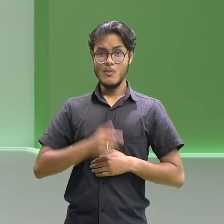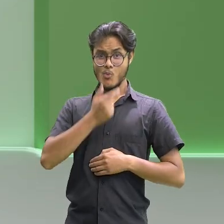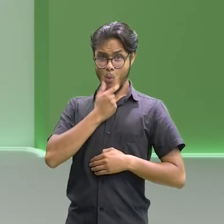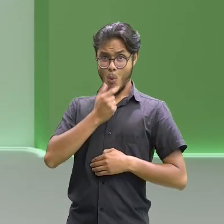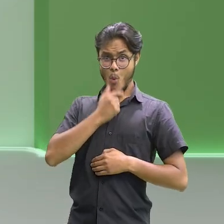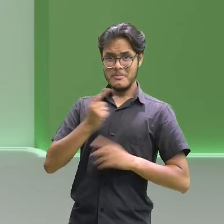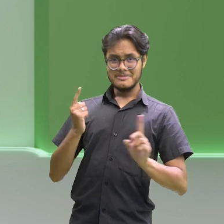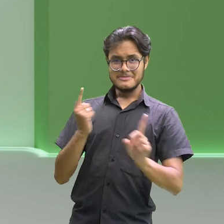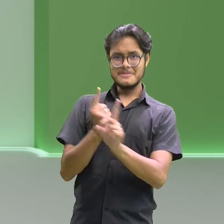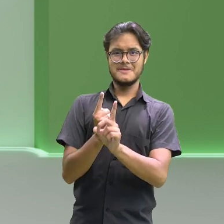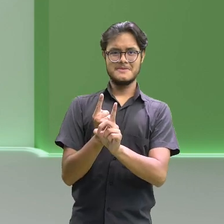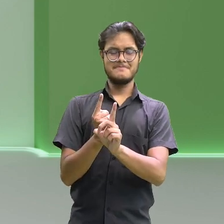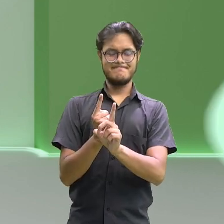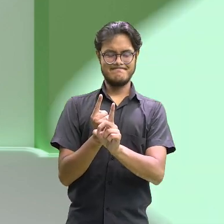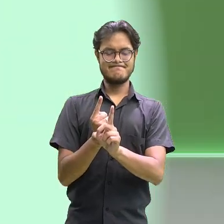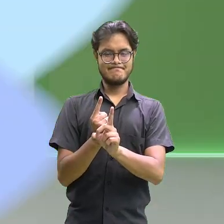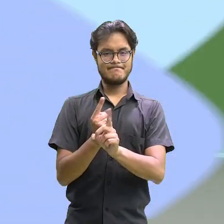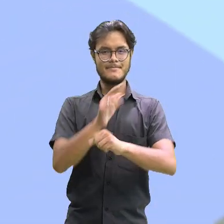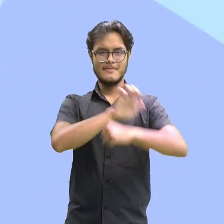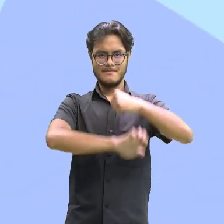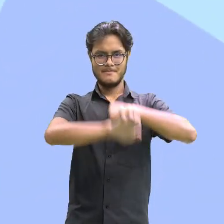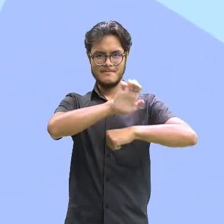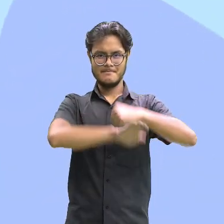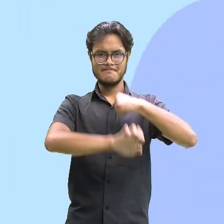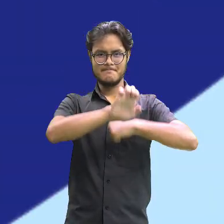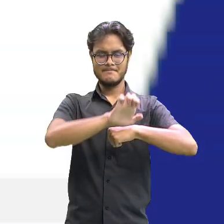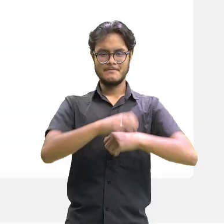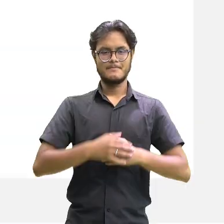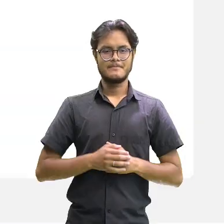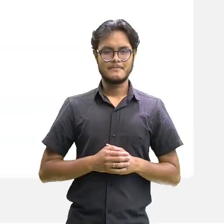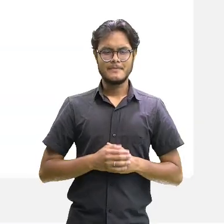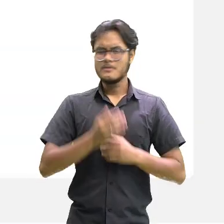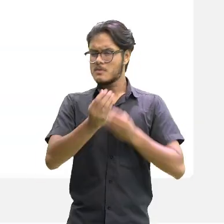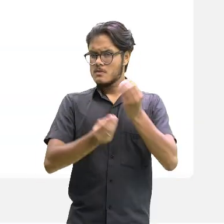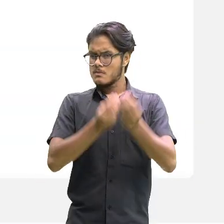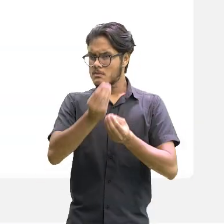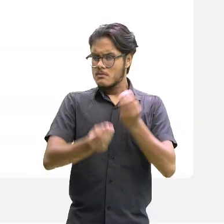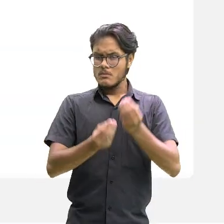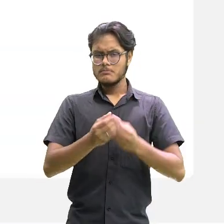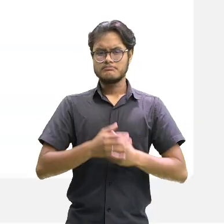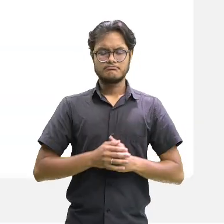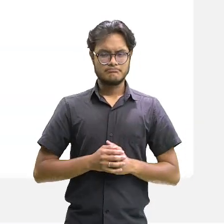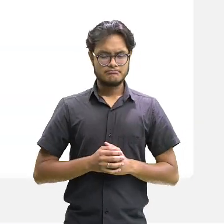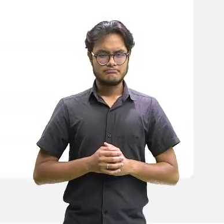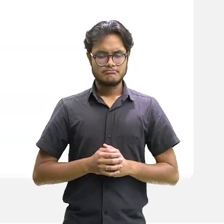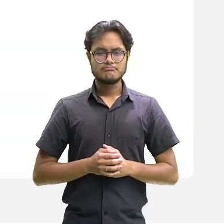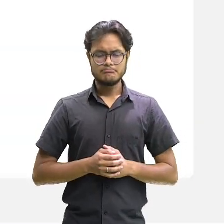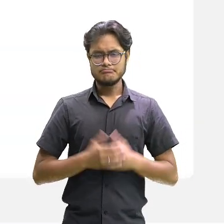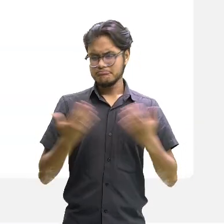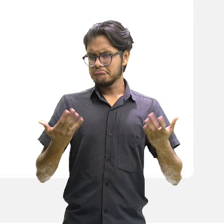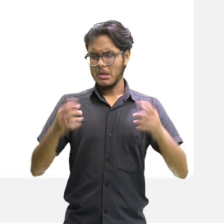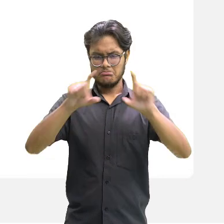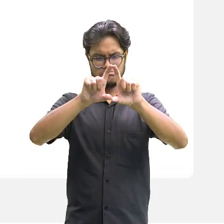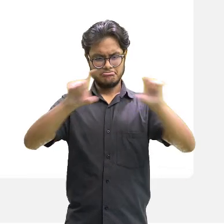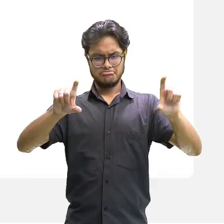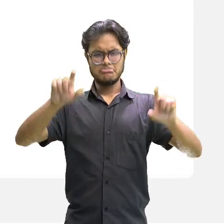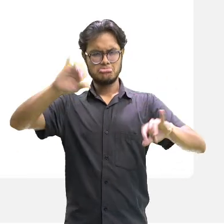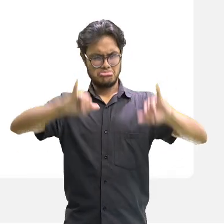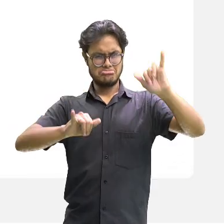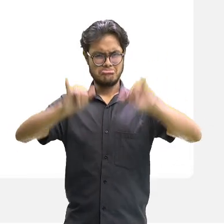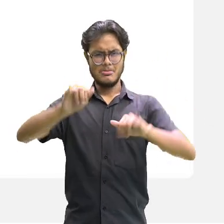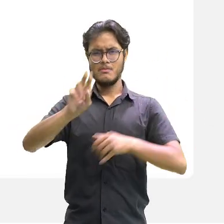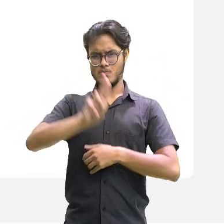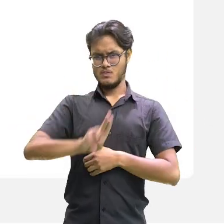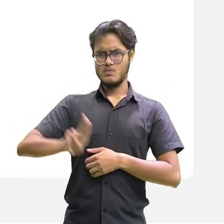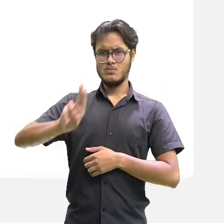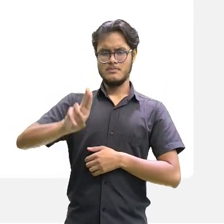esse feixe de luz era os elétrons? Vem ver comigo. Então, olha só, ele fez esse experimento de tubos de raios catódicos, só que